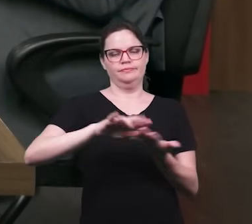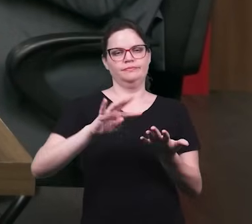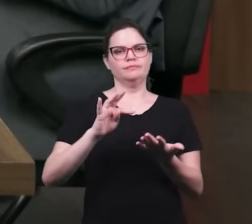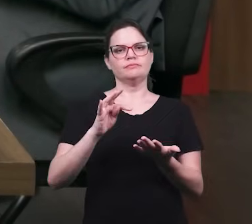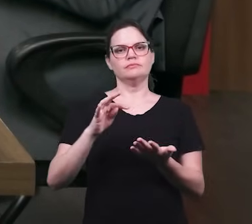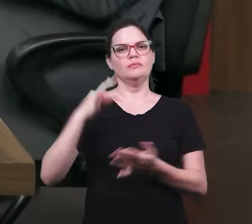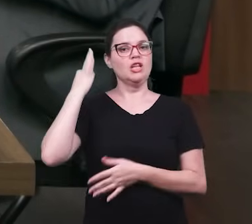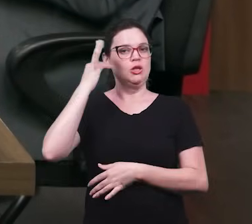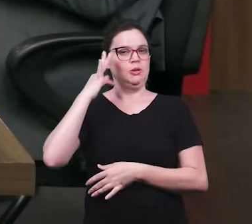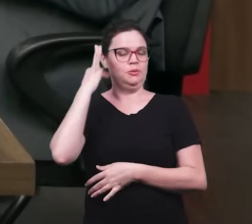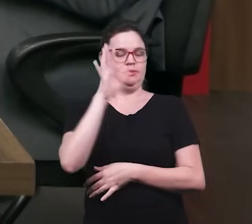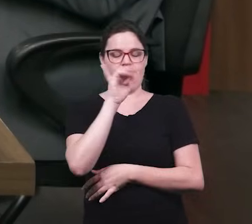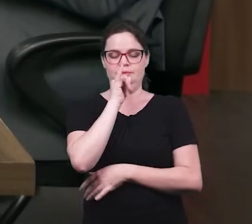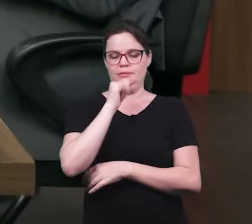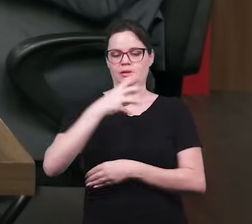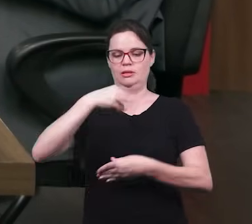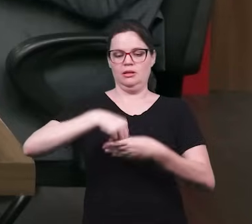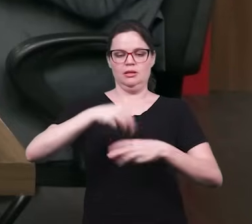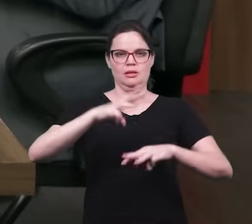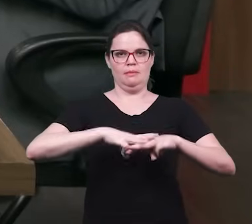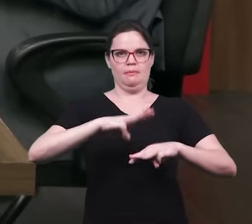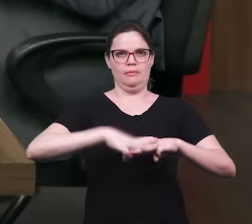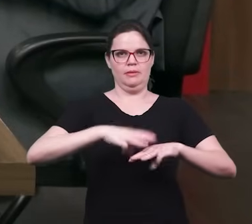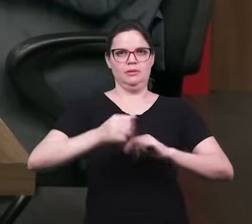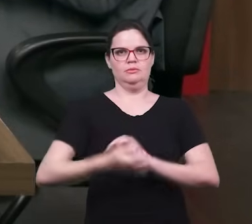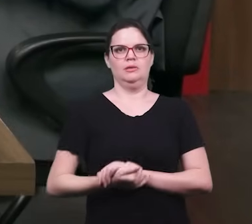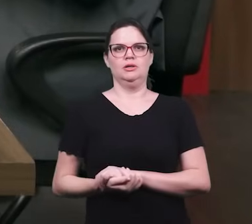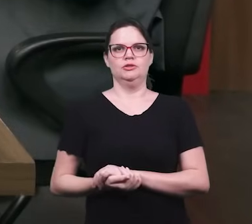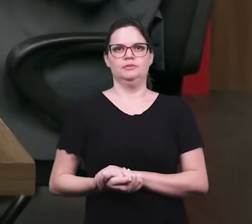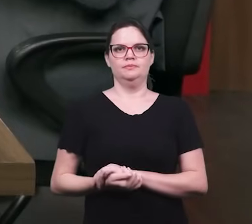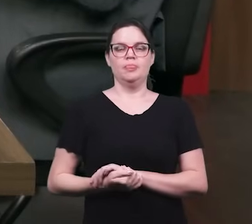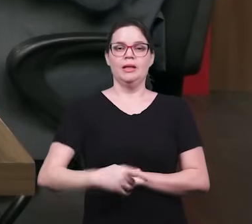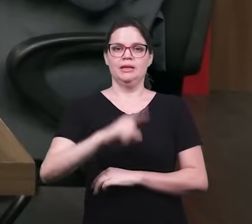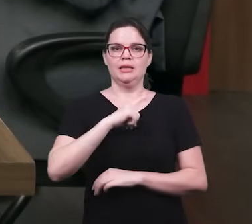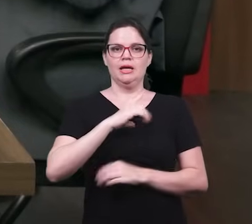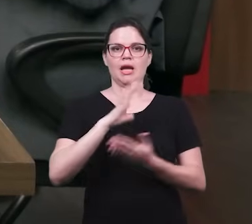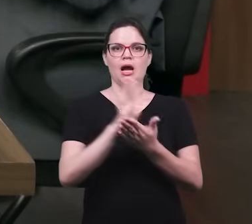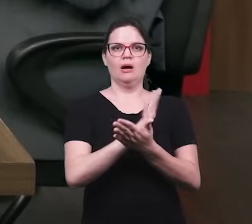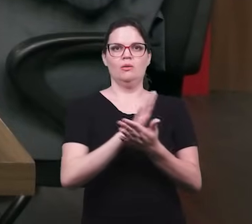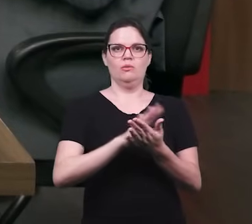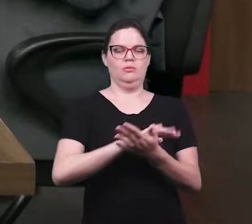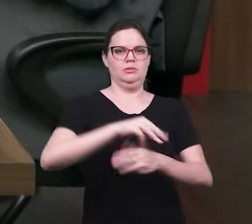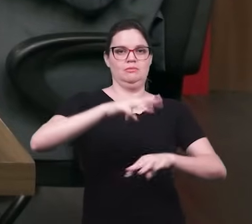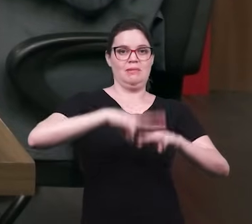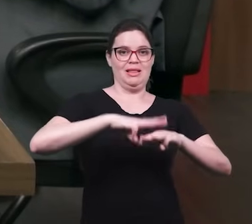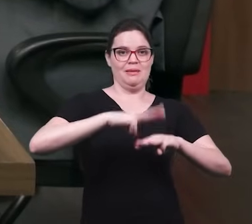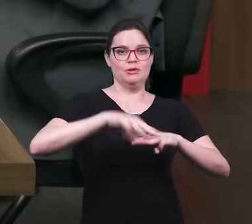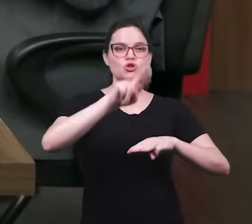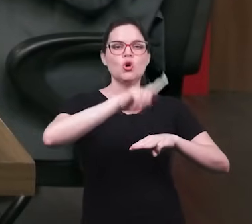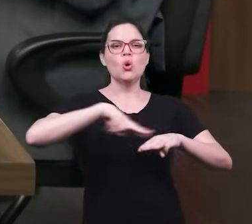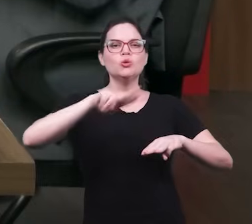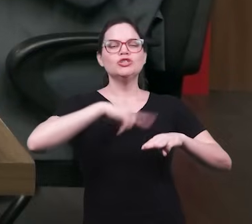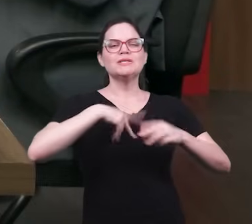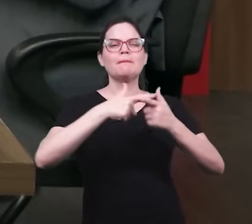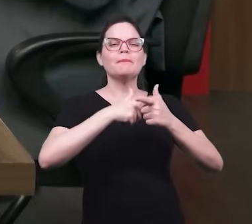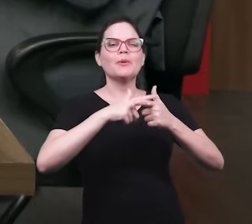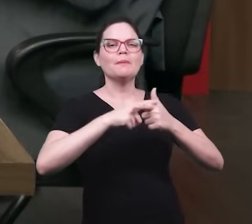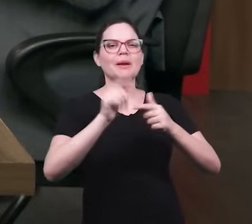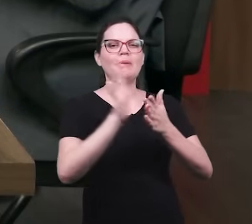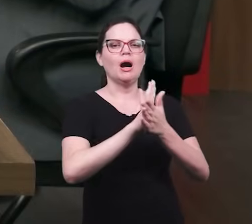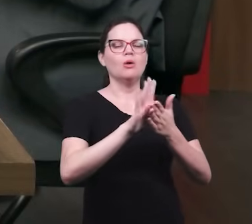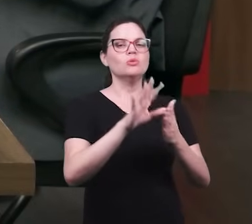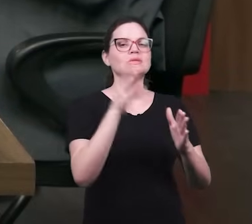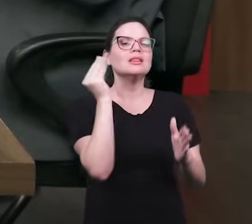matemática, as equações de presa-predador. Você simula um ambiente em equilíbrio, e se você mexe alguma